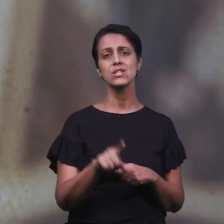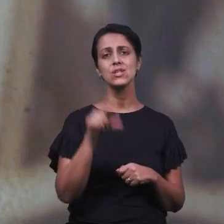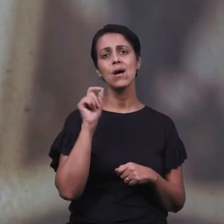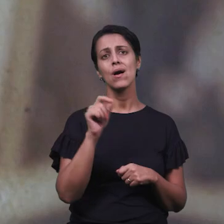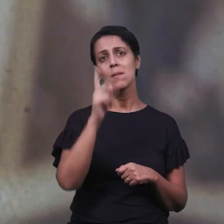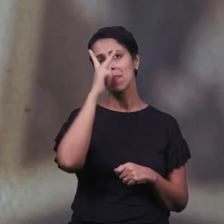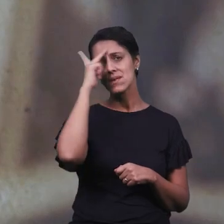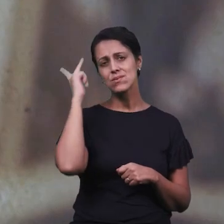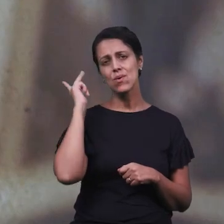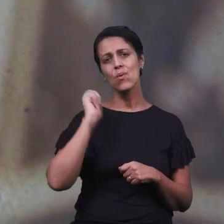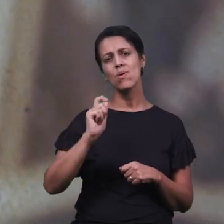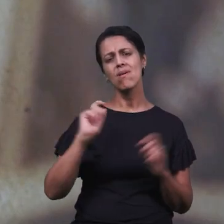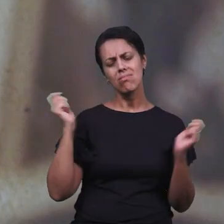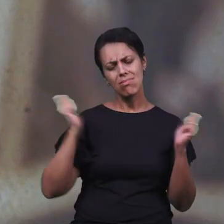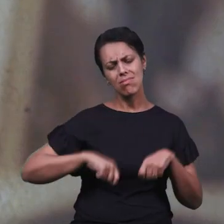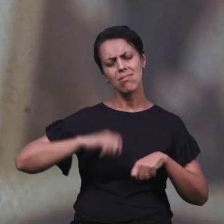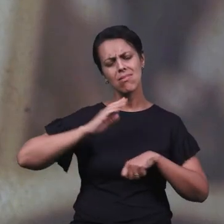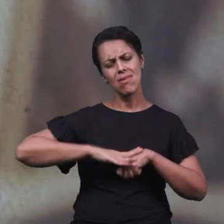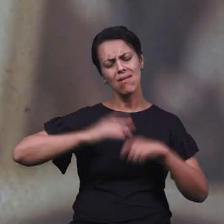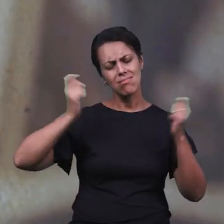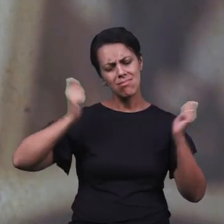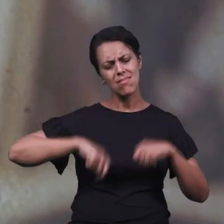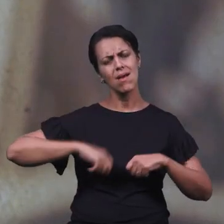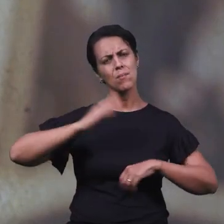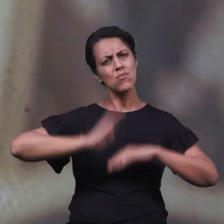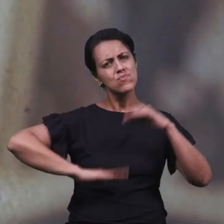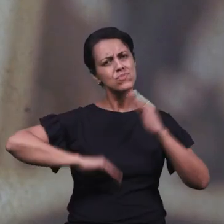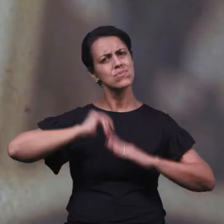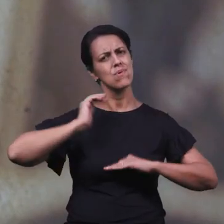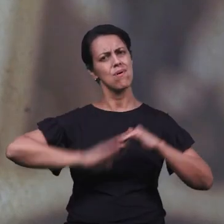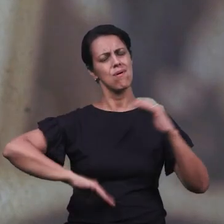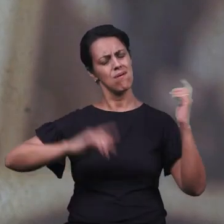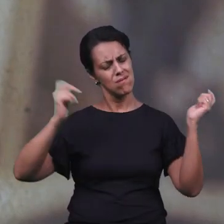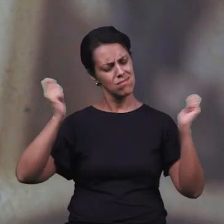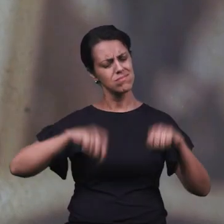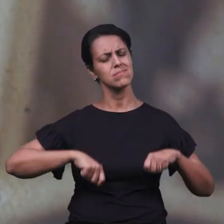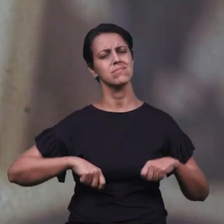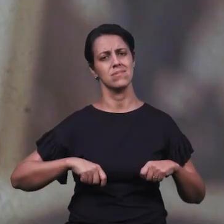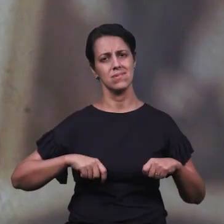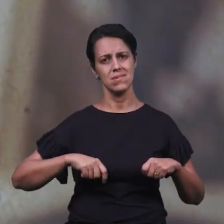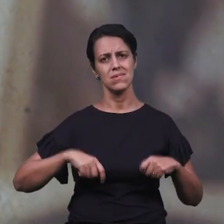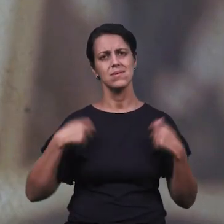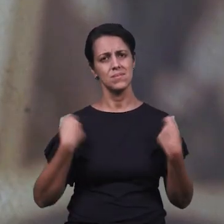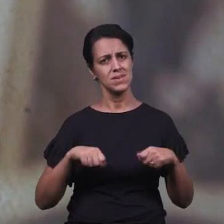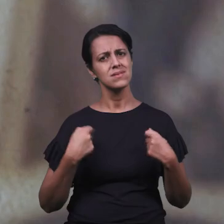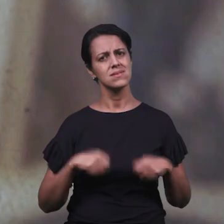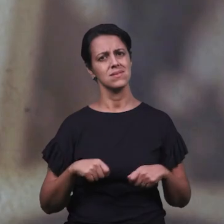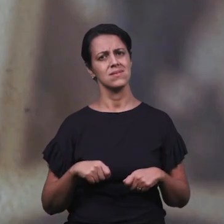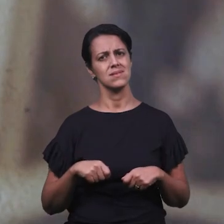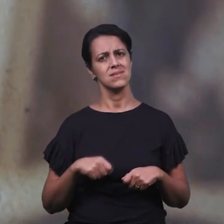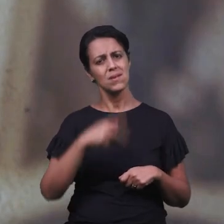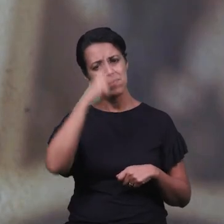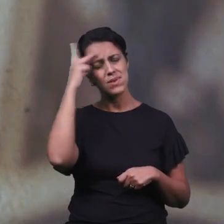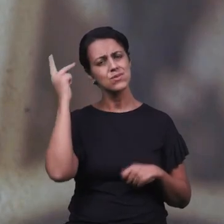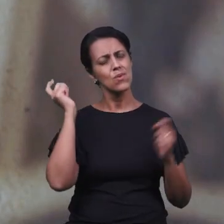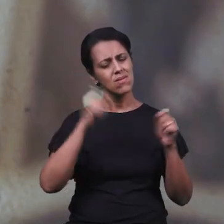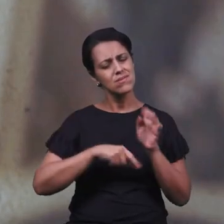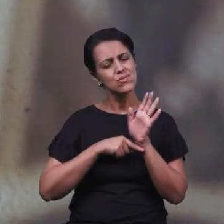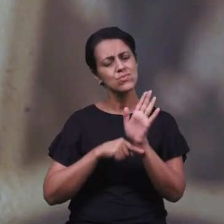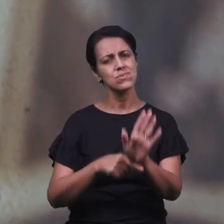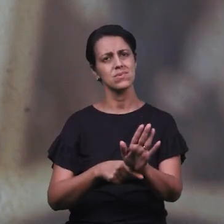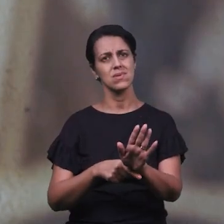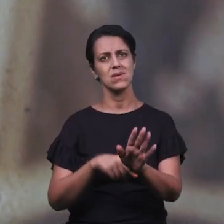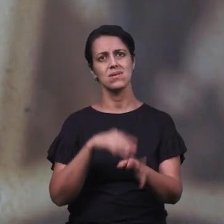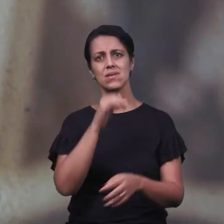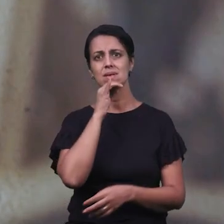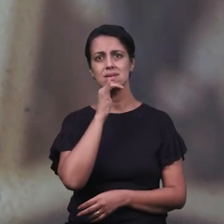tenham capacidade, tenham condições, com profissionais capacitados para que possam auxiliar. Então, por exemplo, no